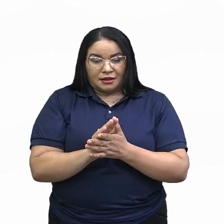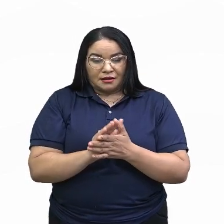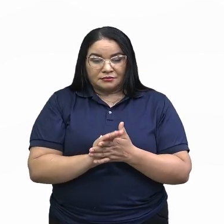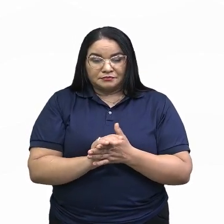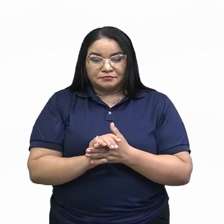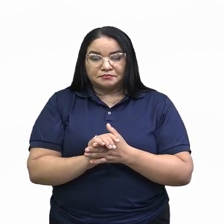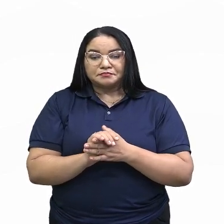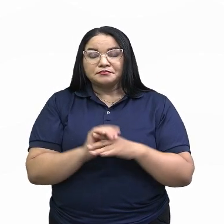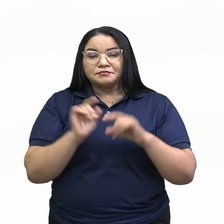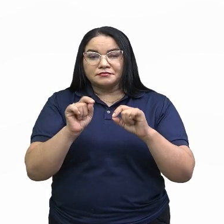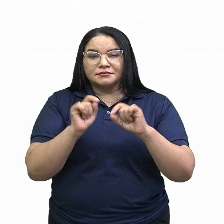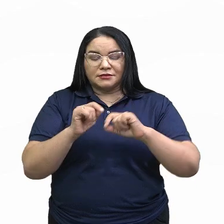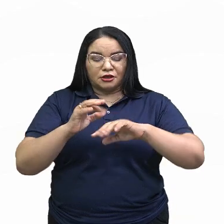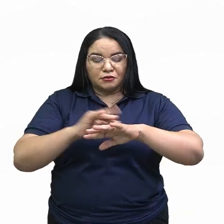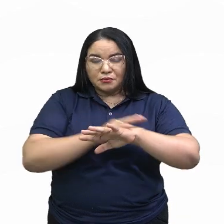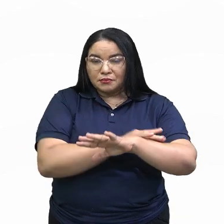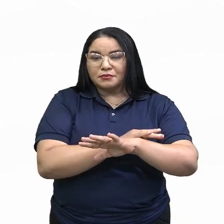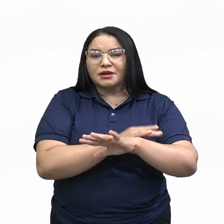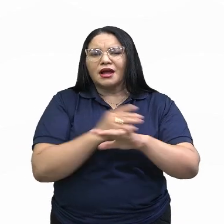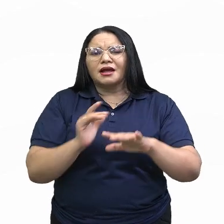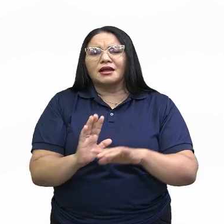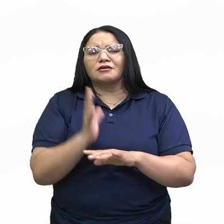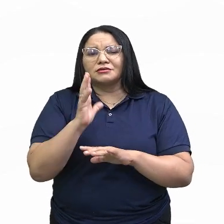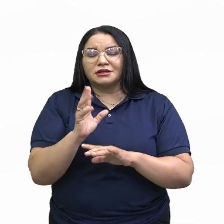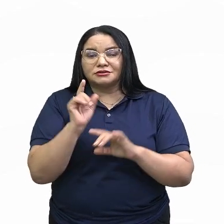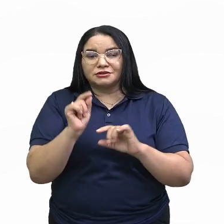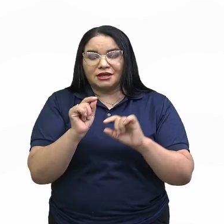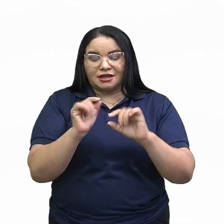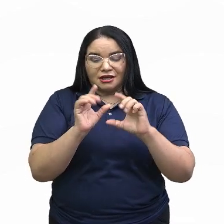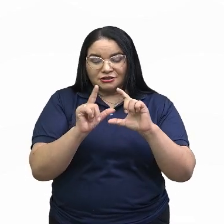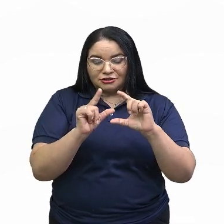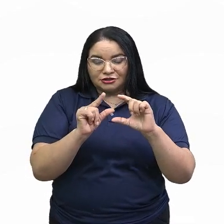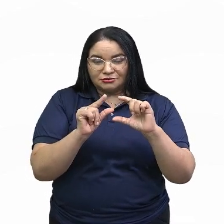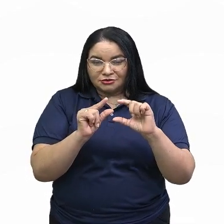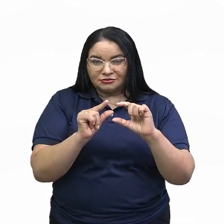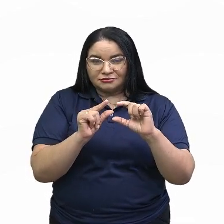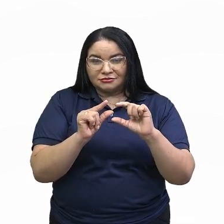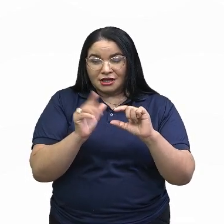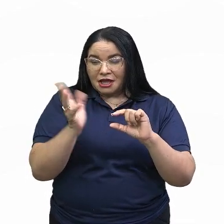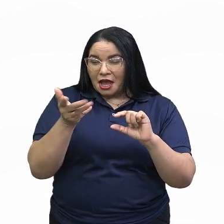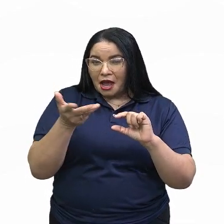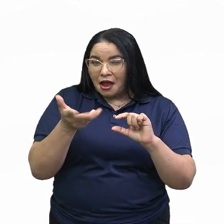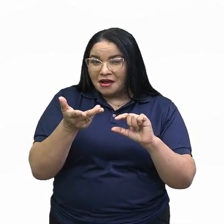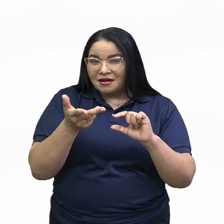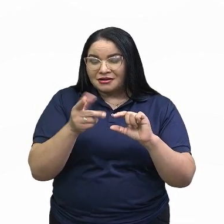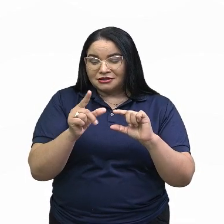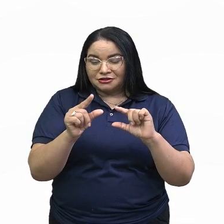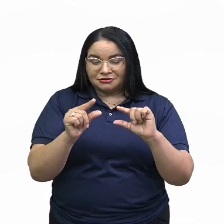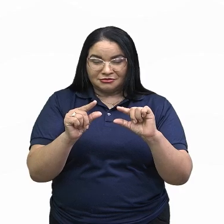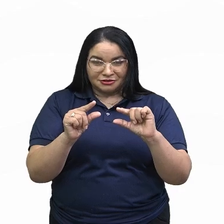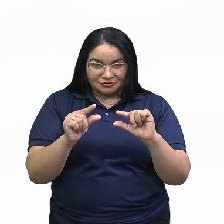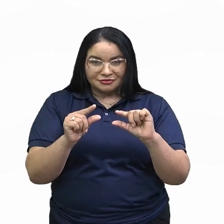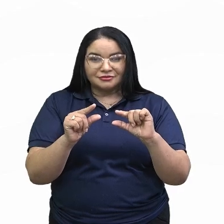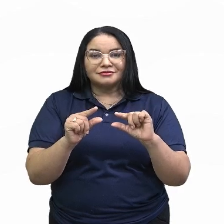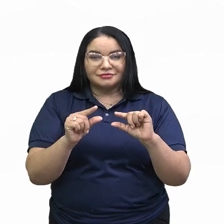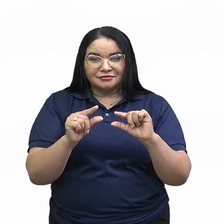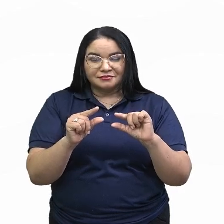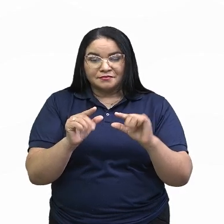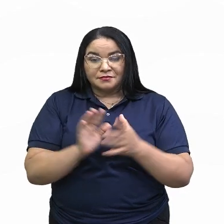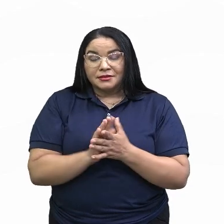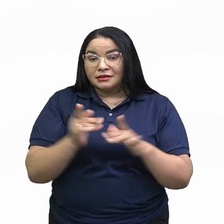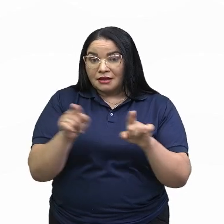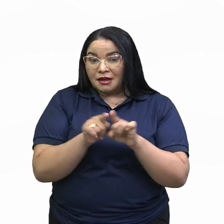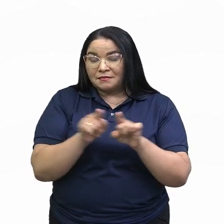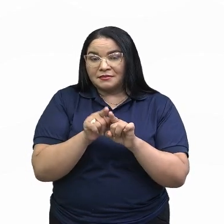impulso nervoso. Então ocorre uma diminuição nessa velocidade. A gente vai observar também